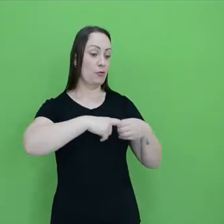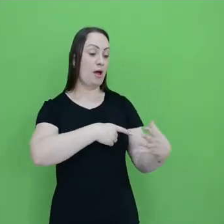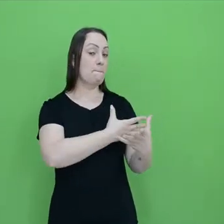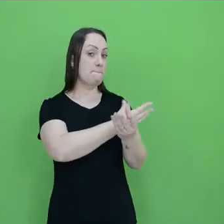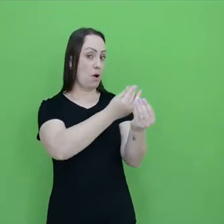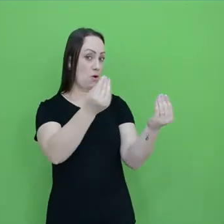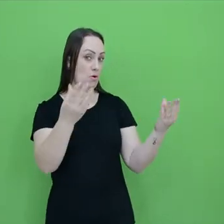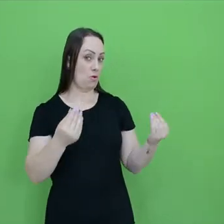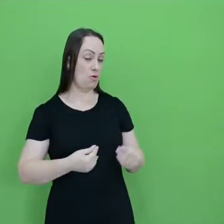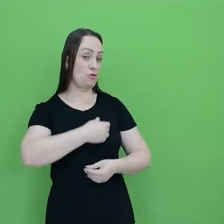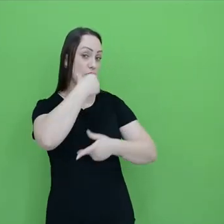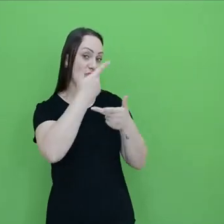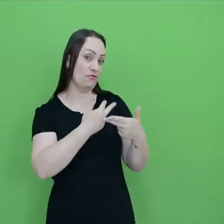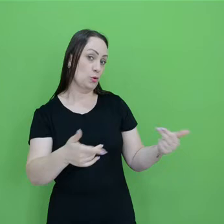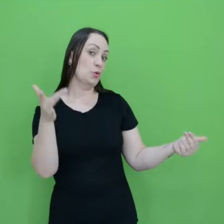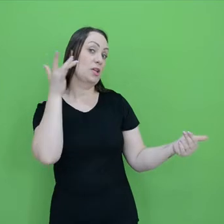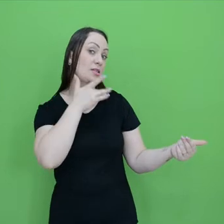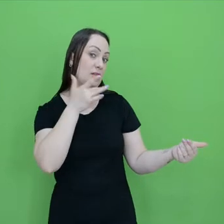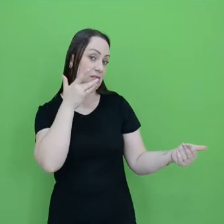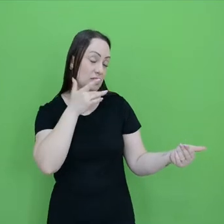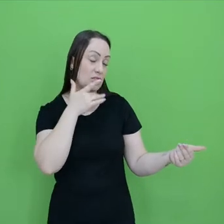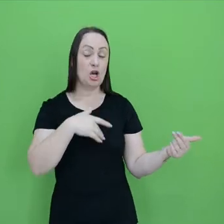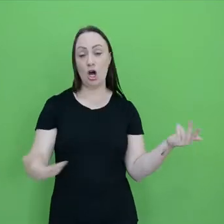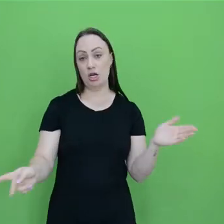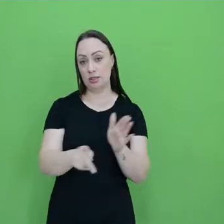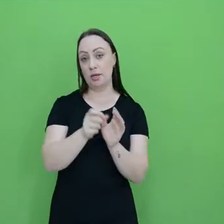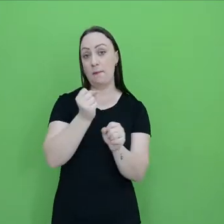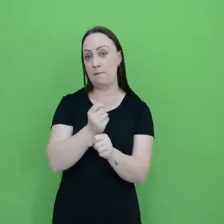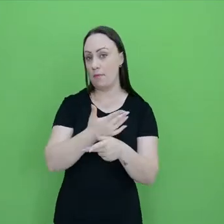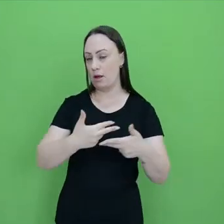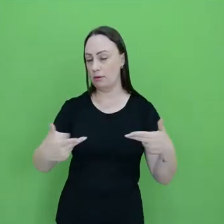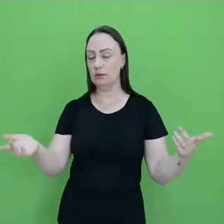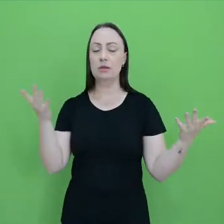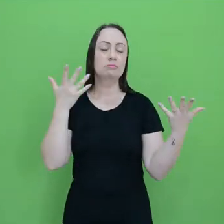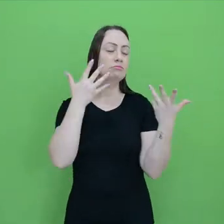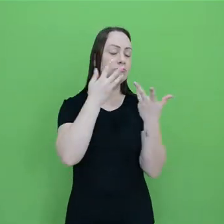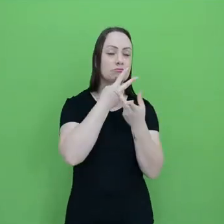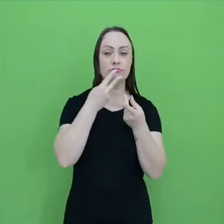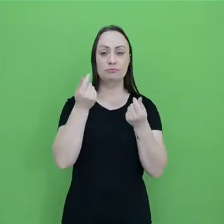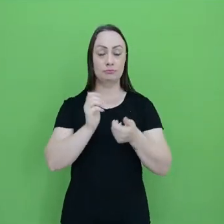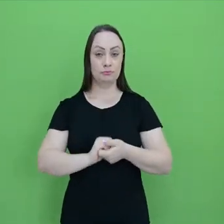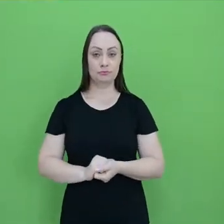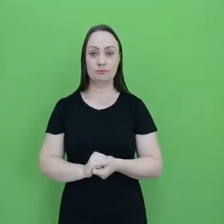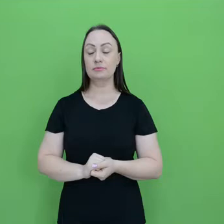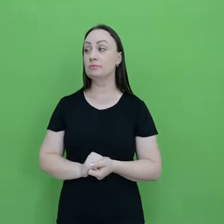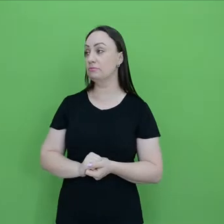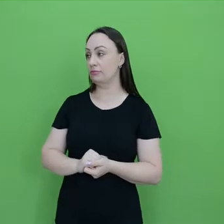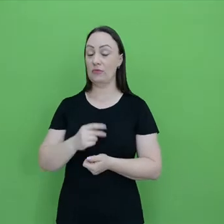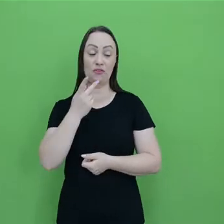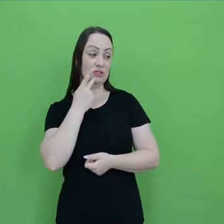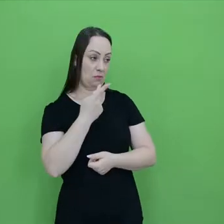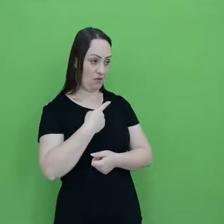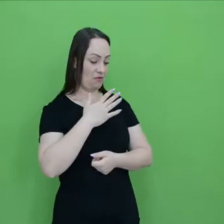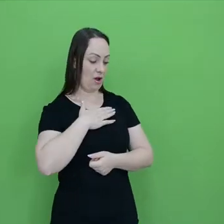Provavelmente vai voltar cheia de frutas deliciosas, legumes saborosos.